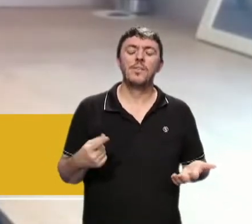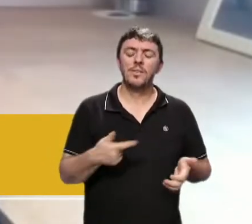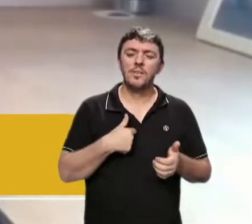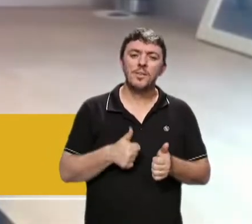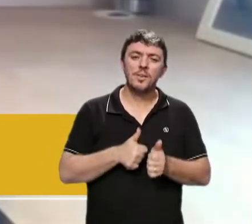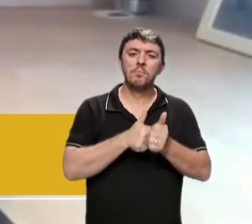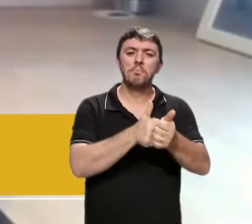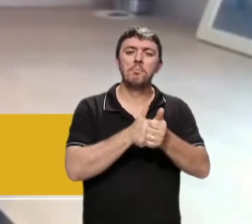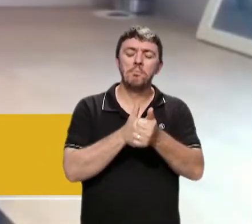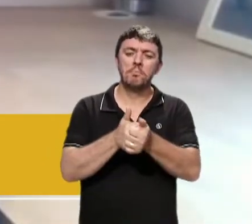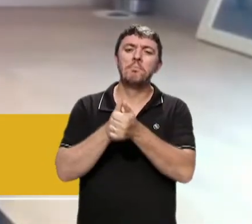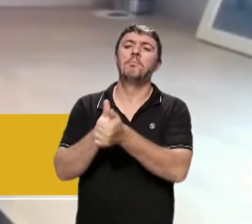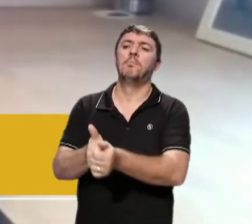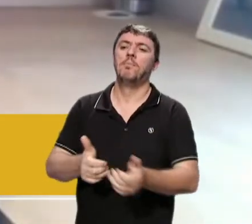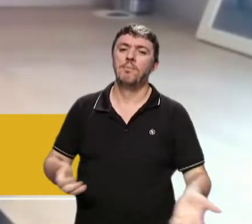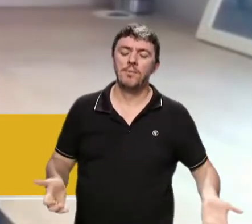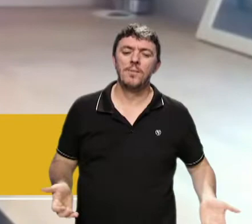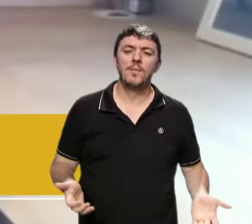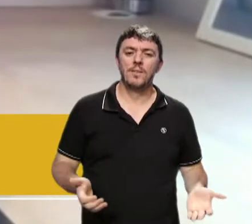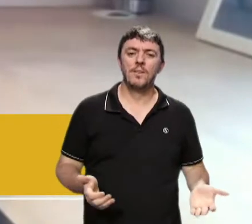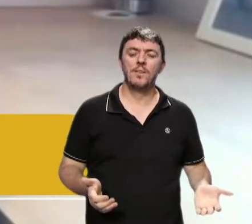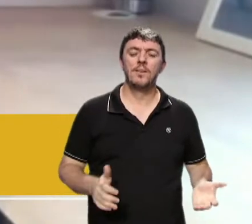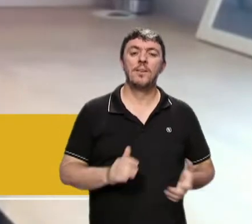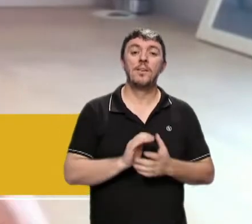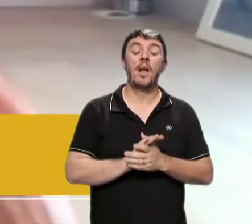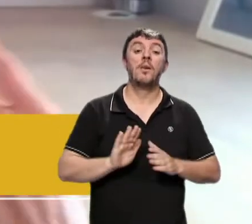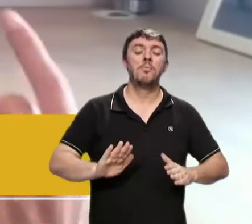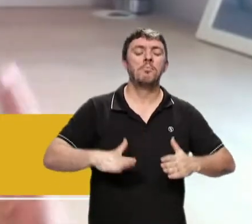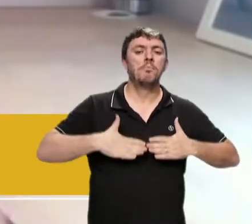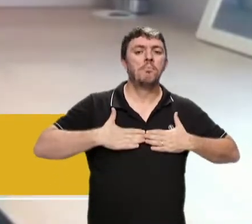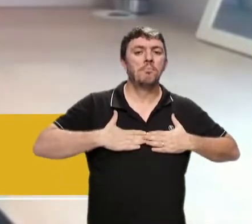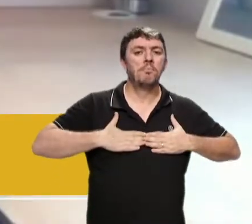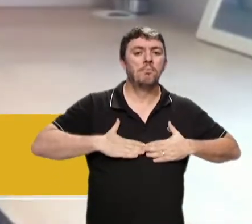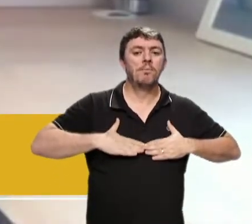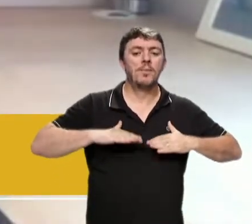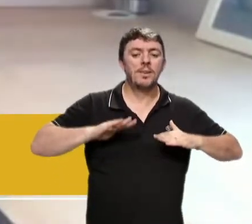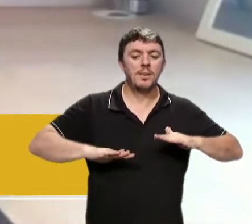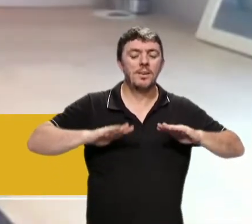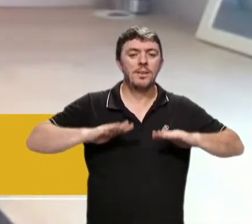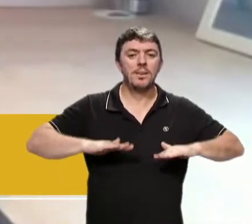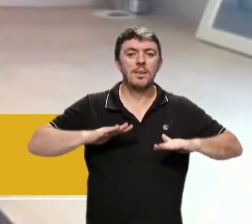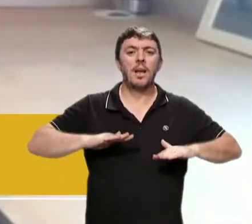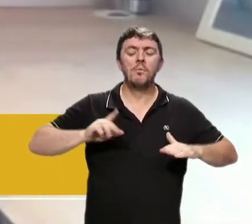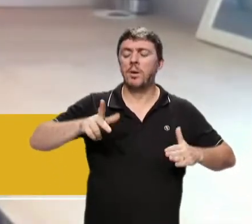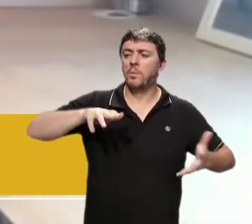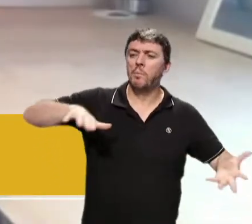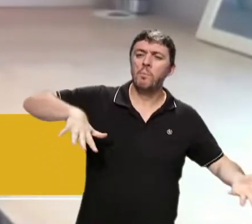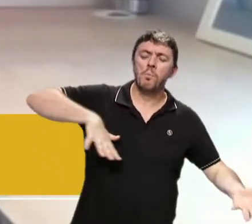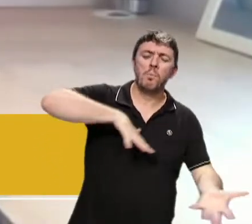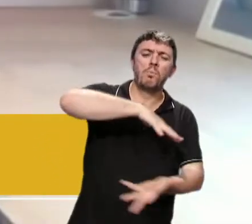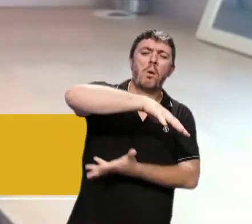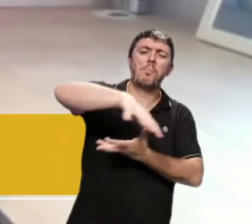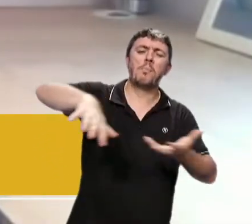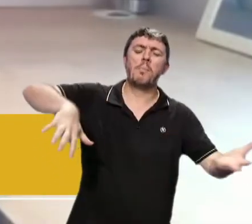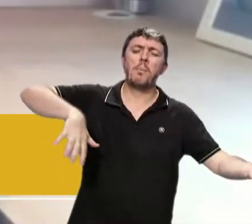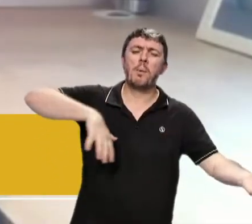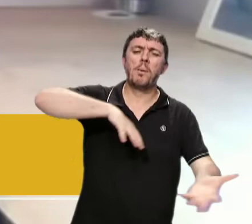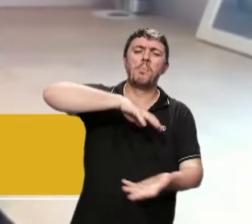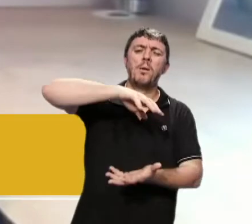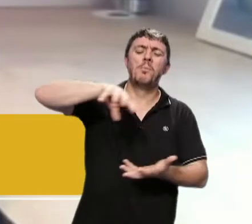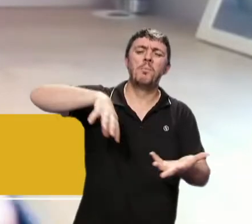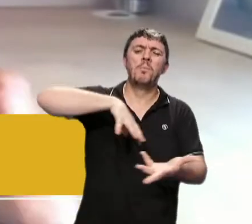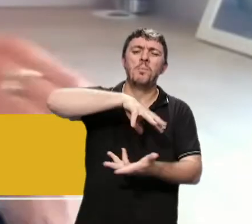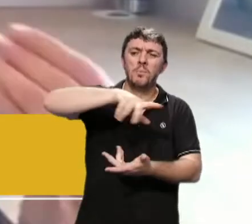seguindo. Então, eles tiveram que puxar esse freio de mão, porque foi um movimento mundial, fizeram até um